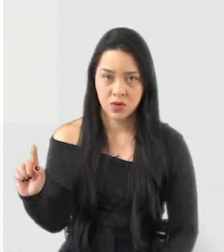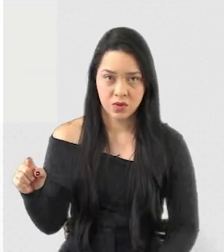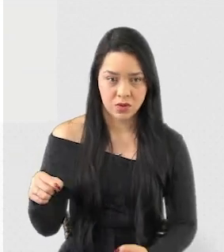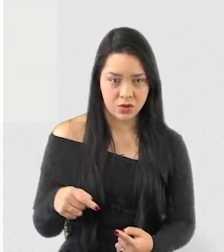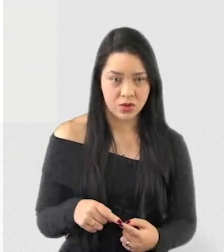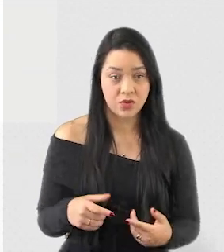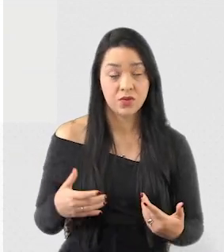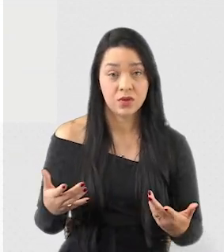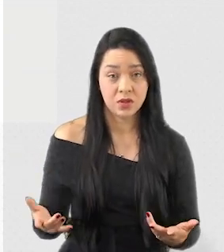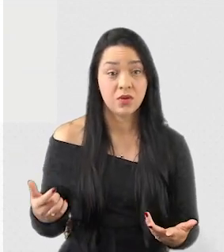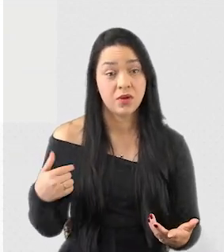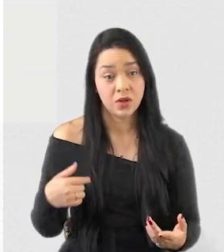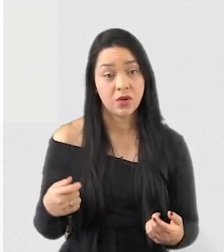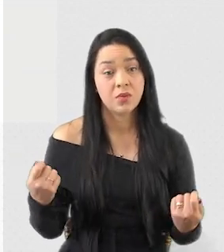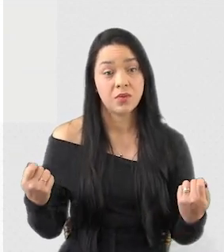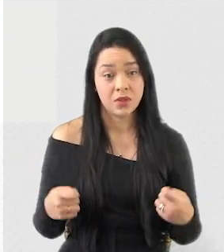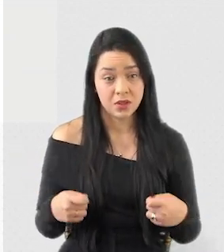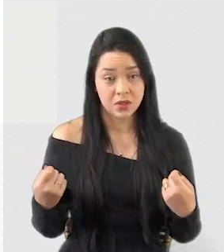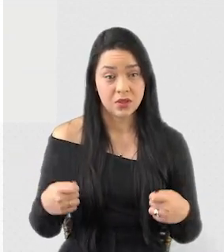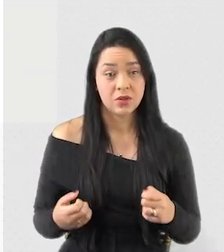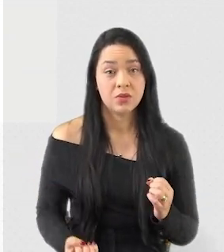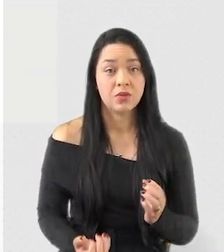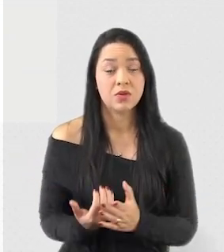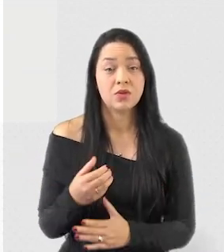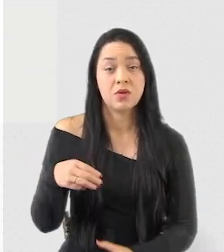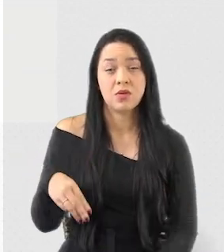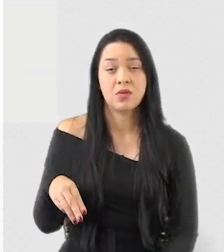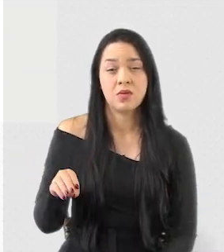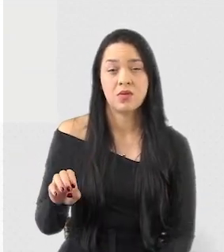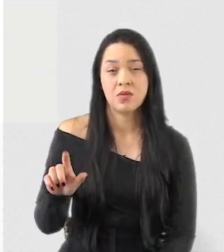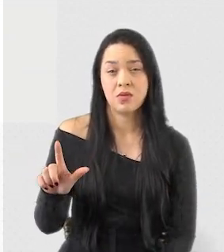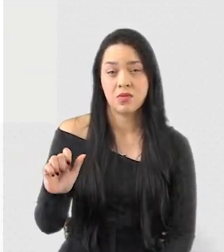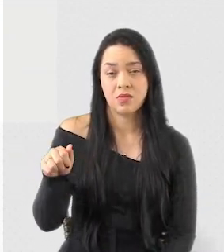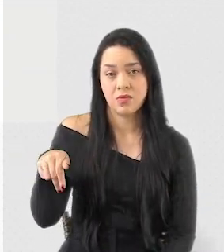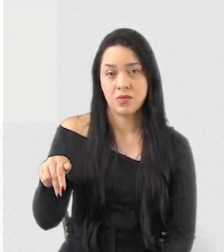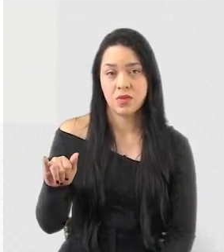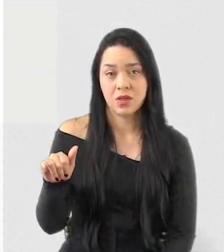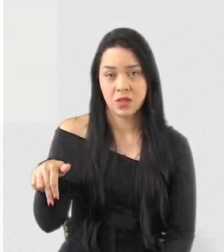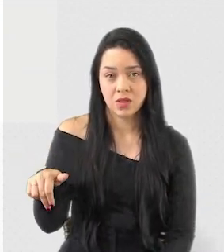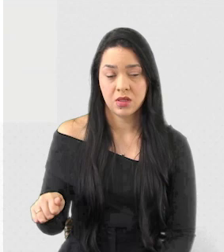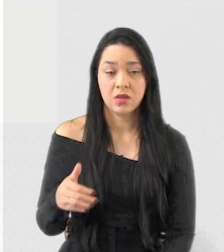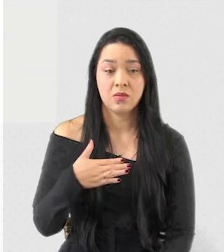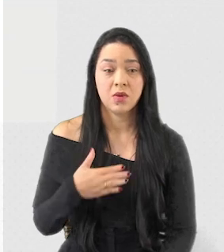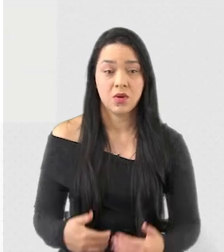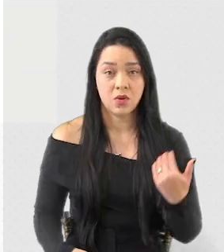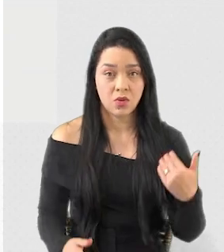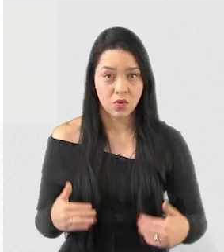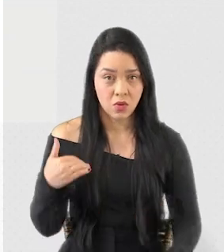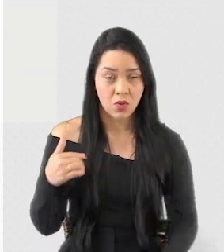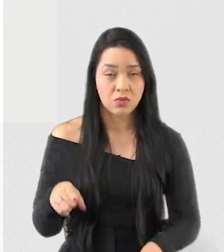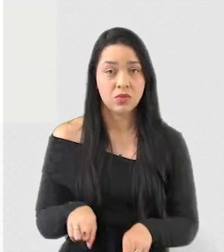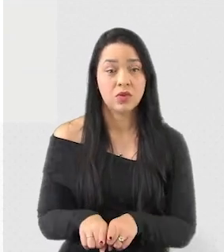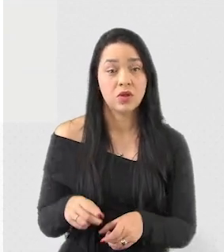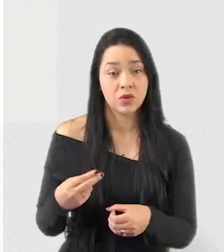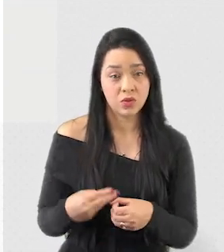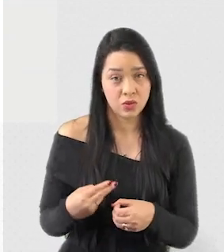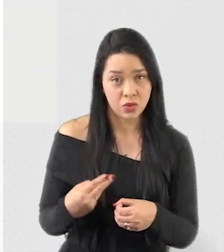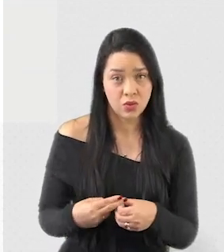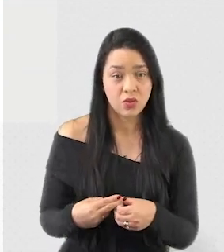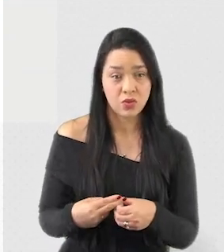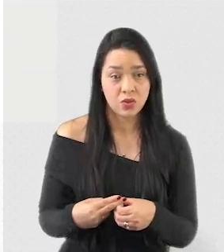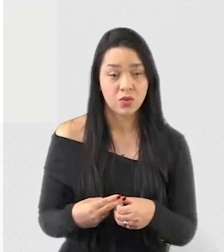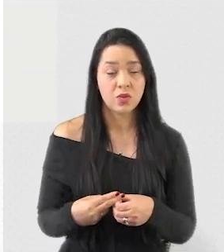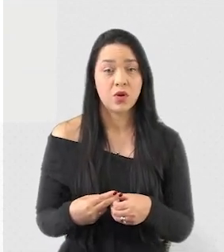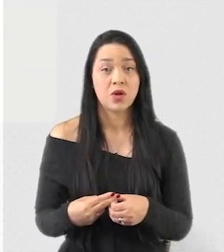né? Então, eu preciso produzir melanina. Eu tenho um gene no meu corpo, né, lá no meu núcleo das minhas células da